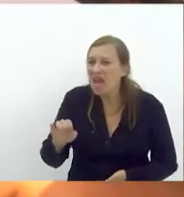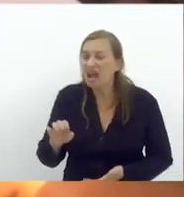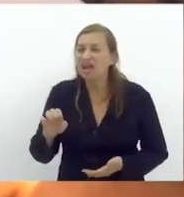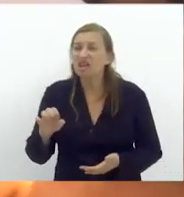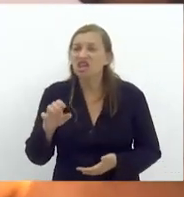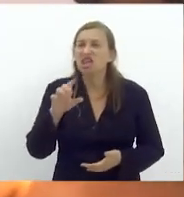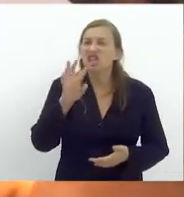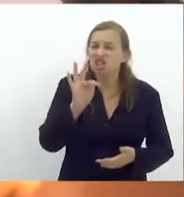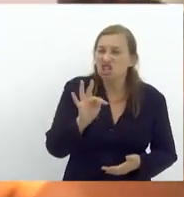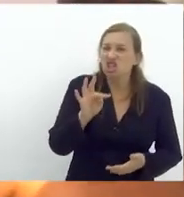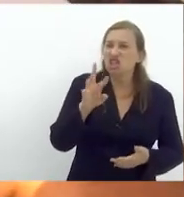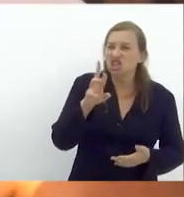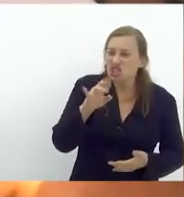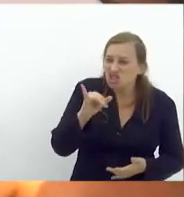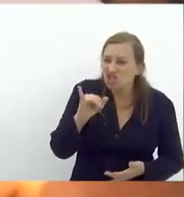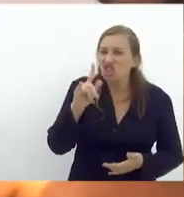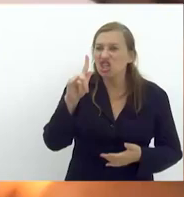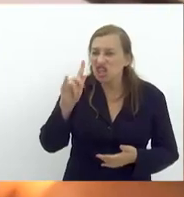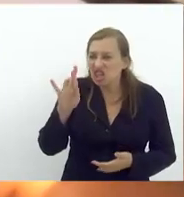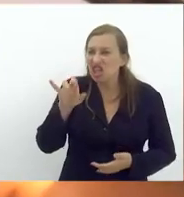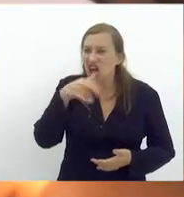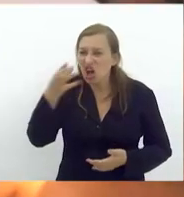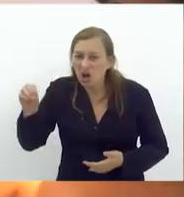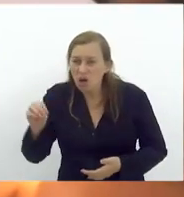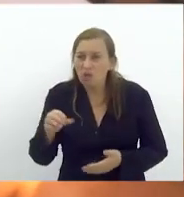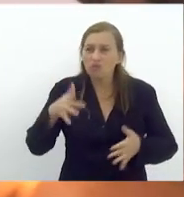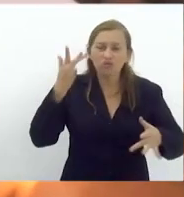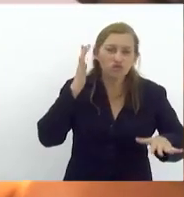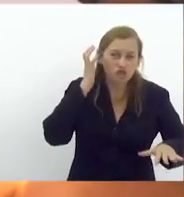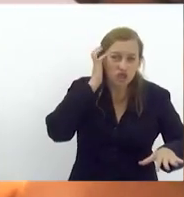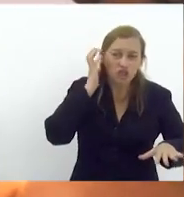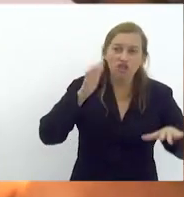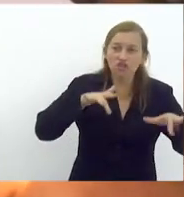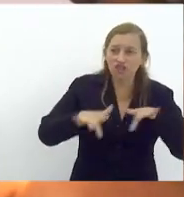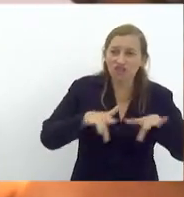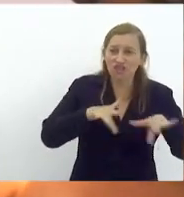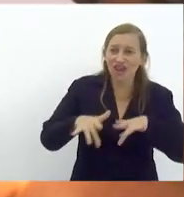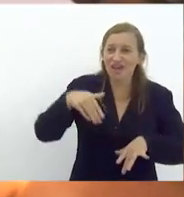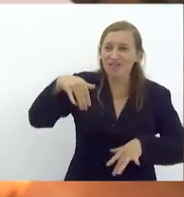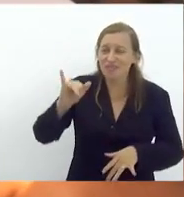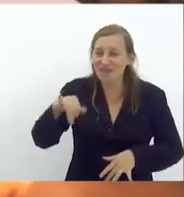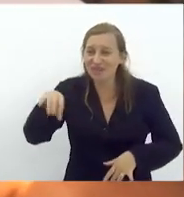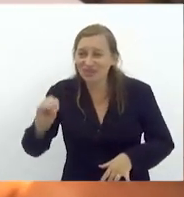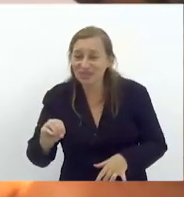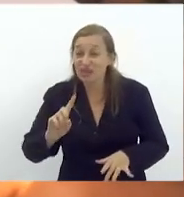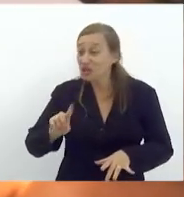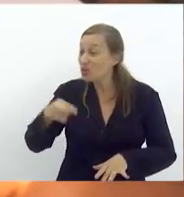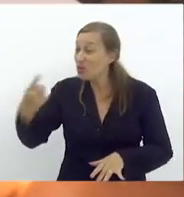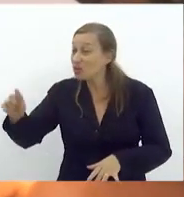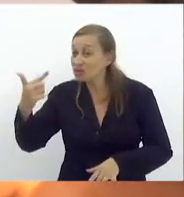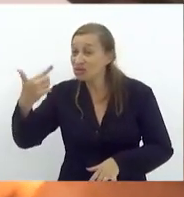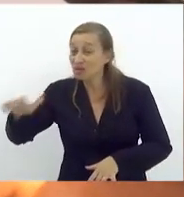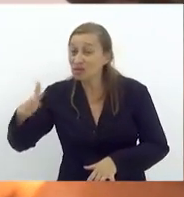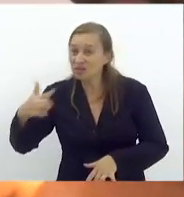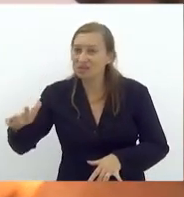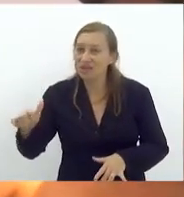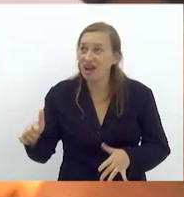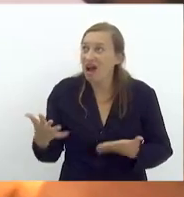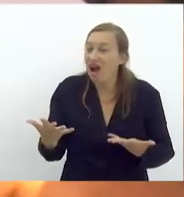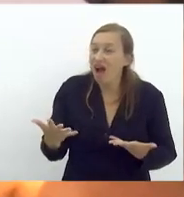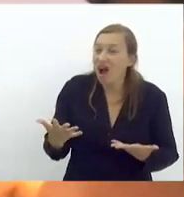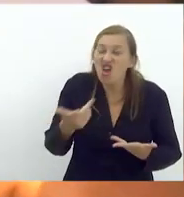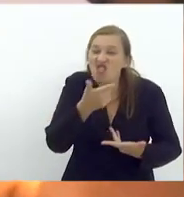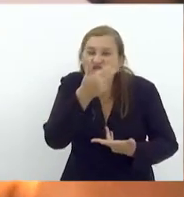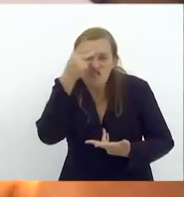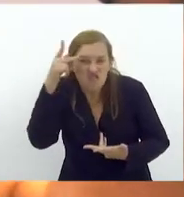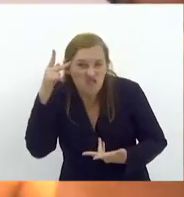Tigrão como calote de janino sabe e muitos outros dois aqui dá até pane da gente